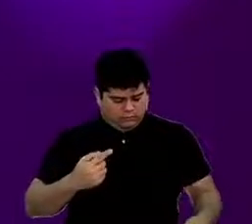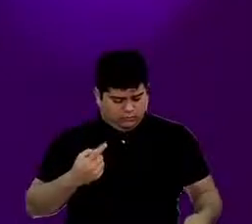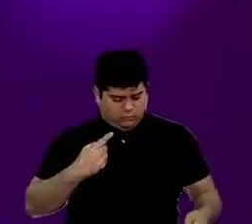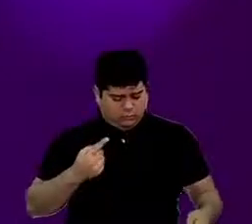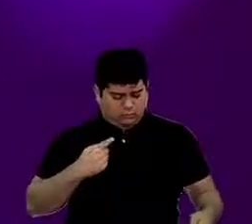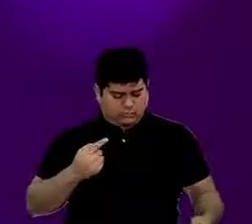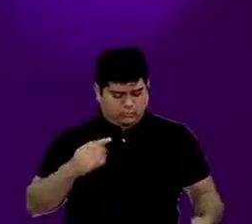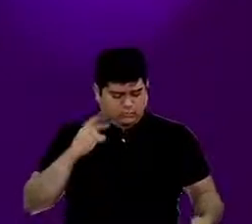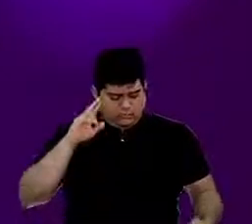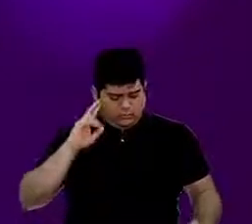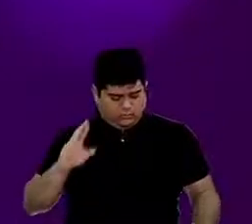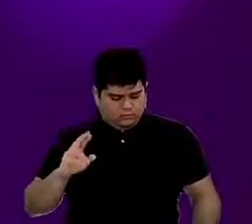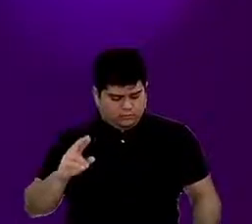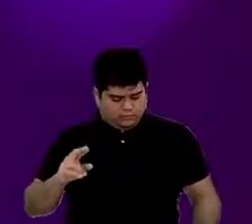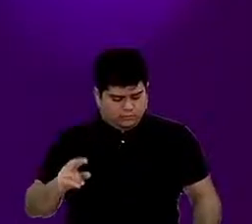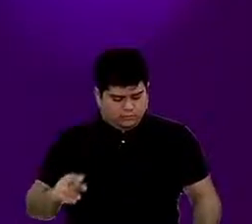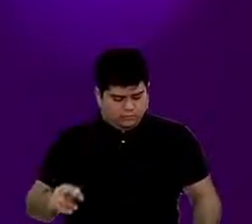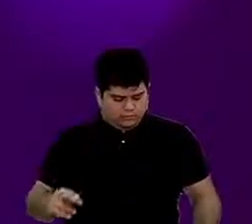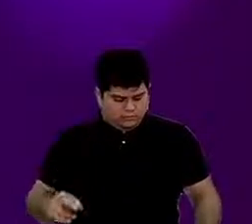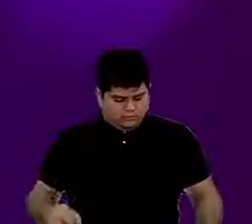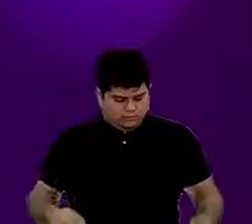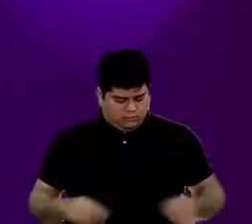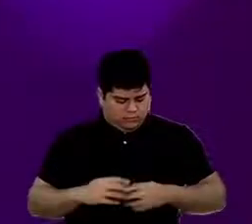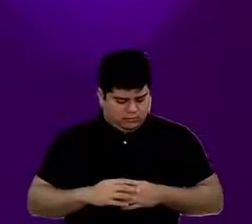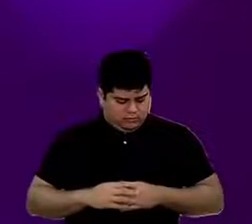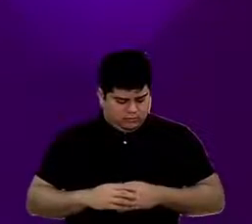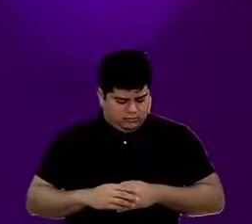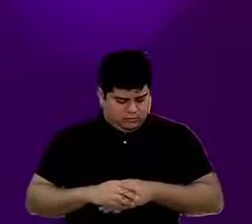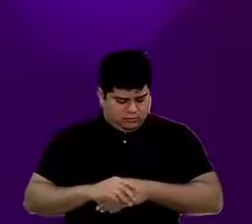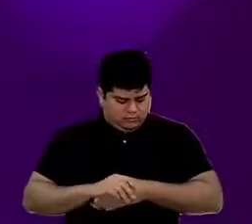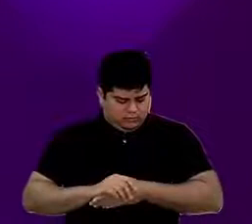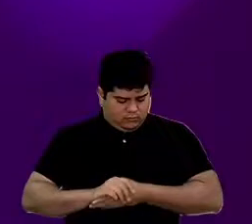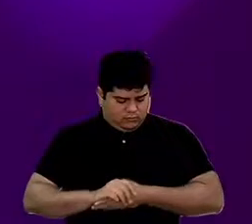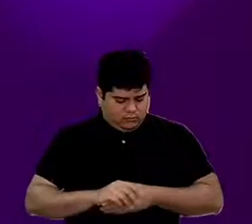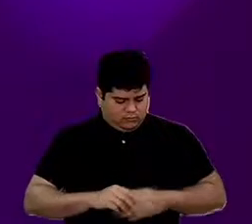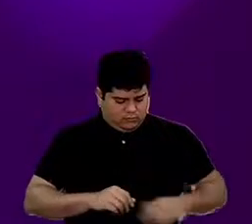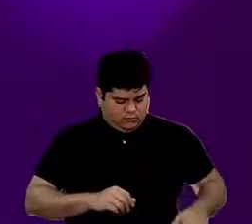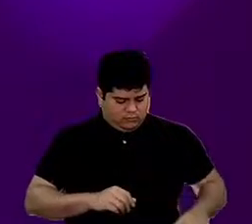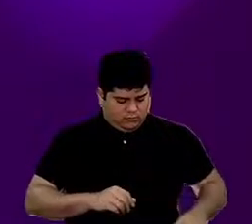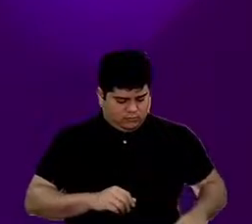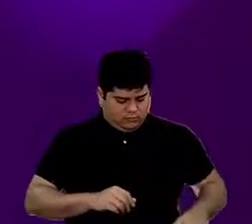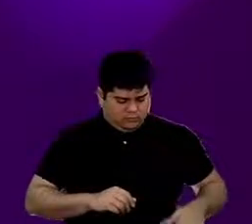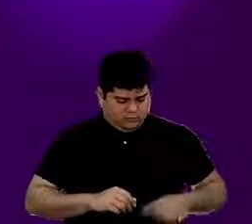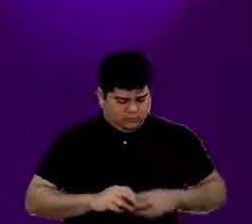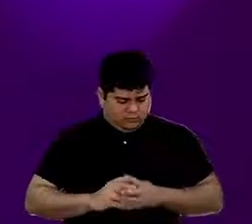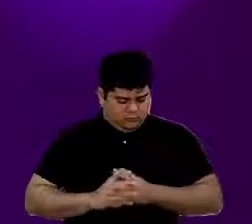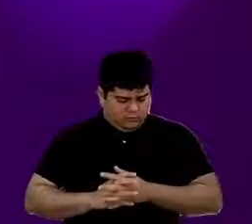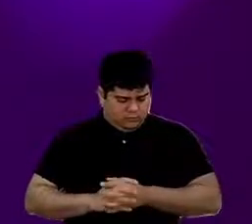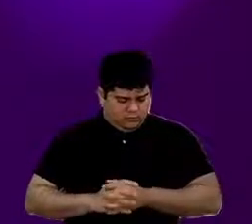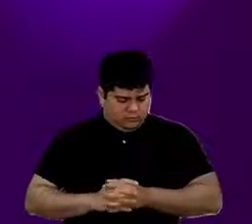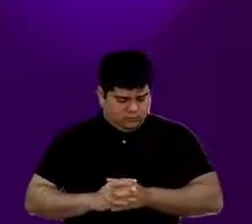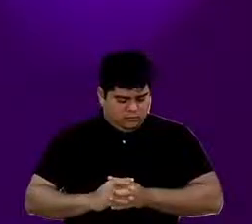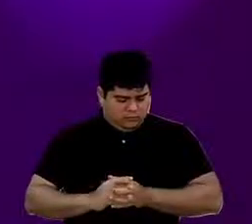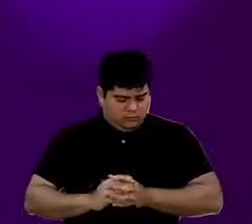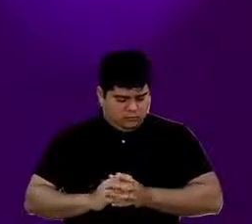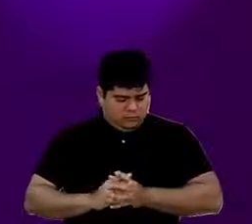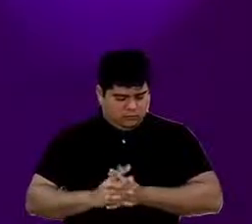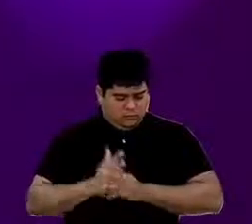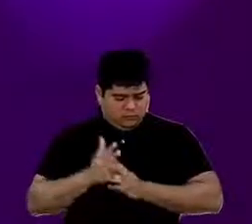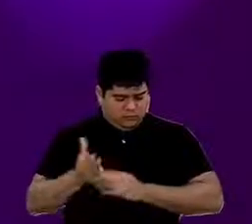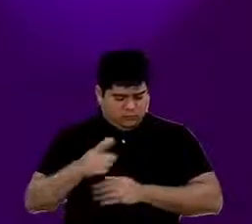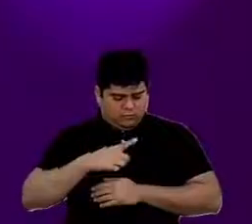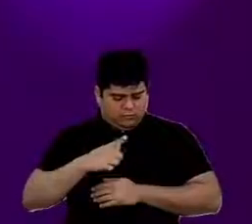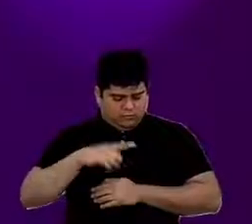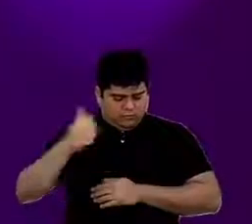respeito mútuo, coleguismo, trabalho em equipe, a confiança entre todos os colegas, né, uma realização de uma discussão aberta, a avaliação